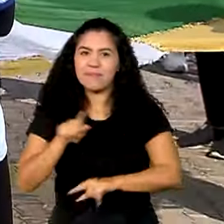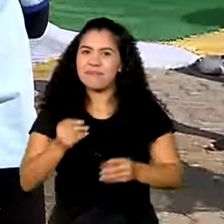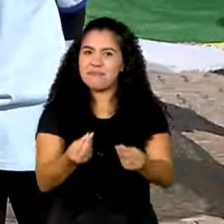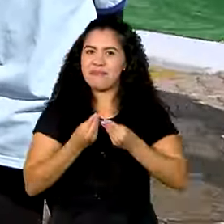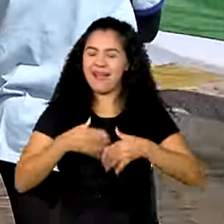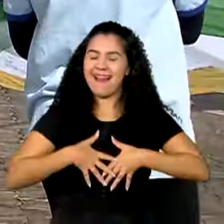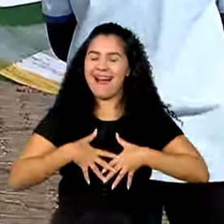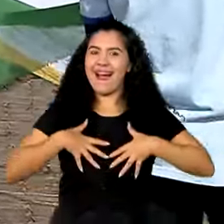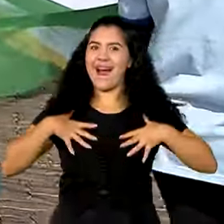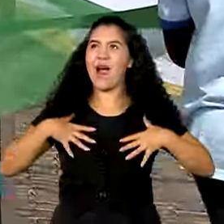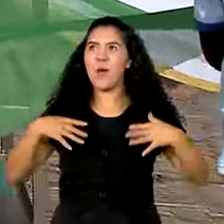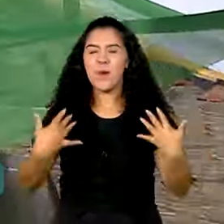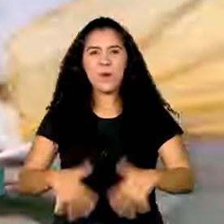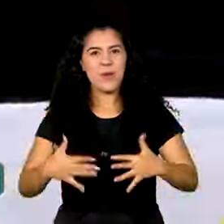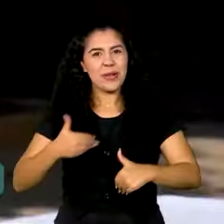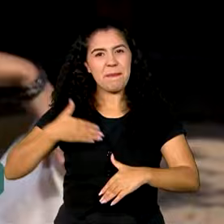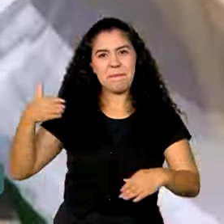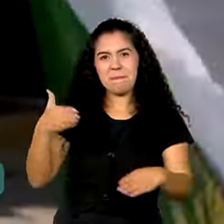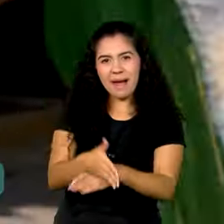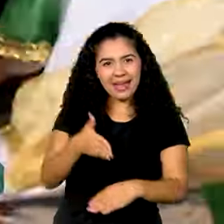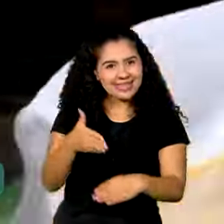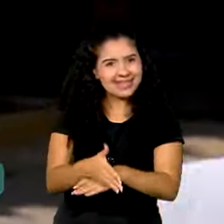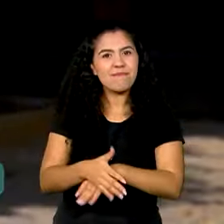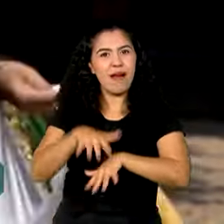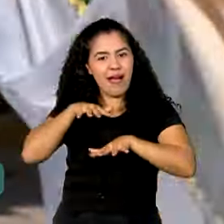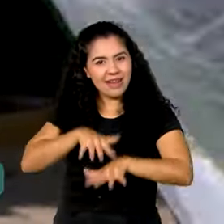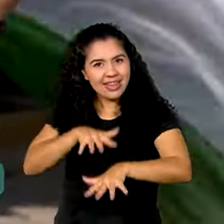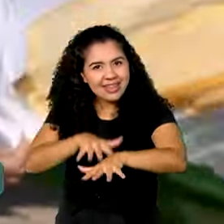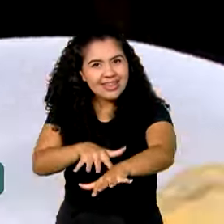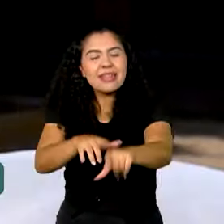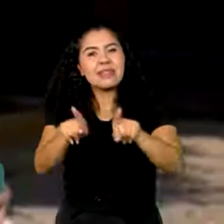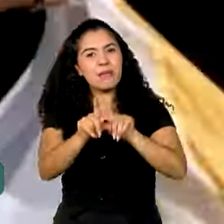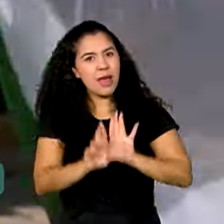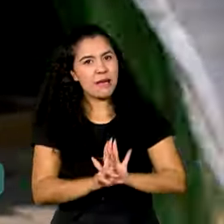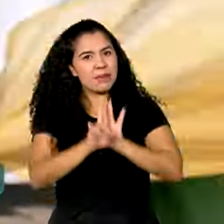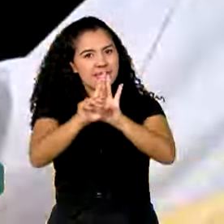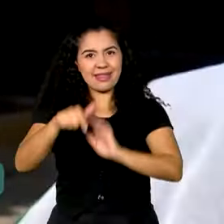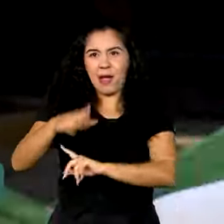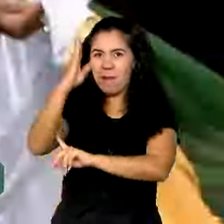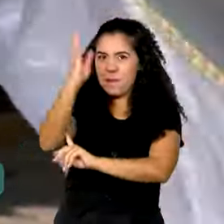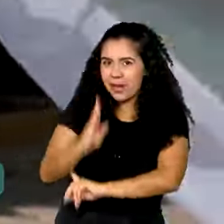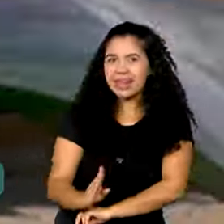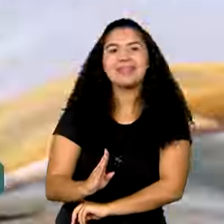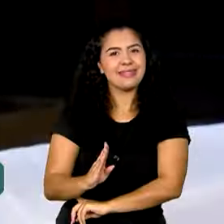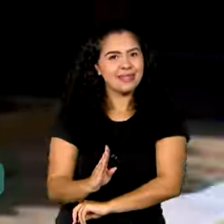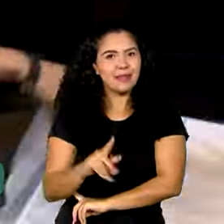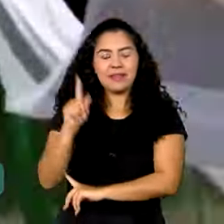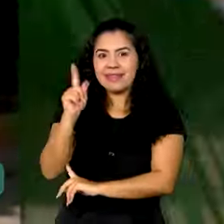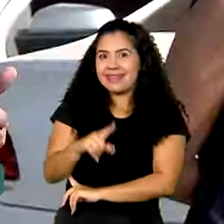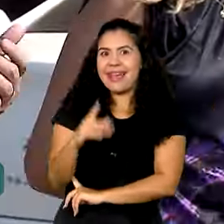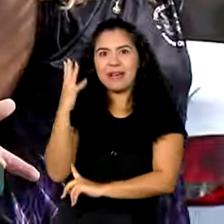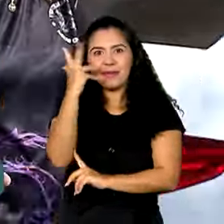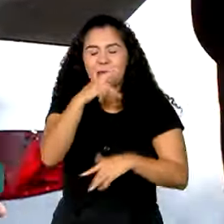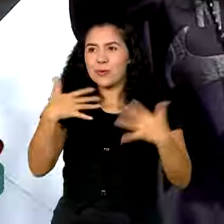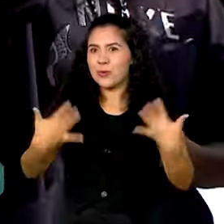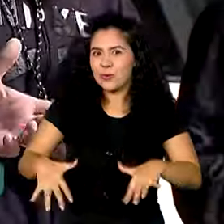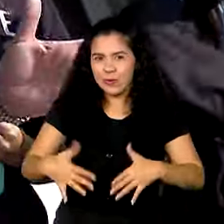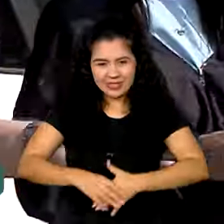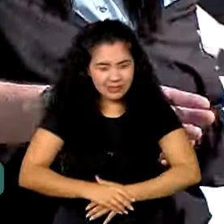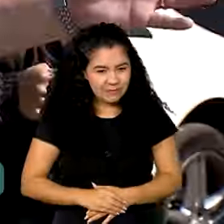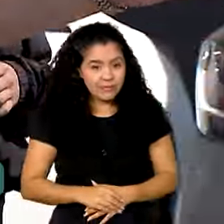honra muito grande participar e representar essa pátria nossa, que é muito bonita, né? Paulo